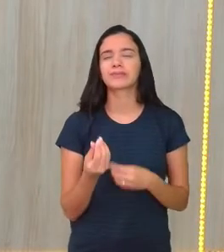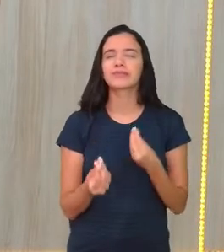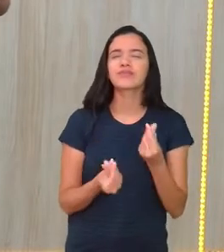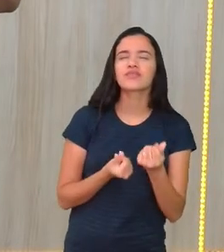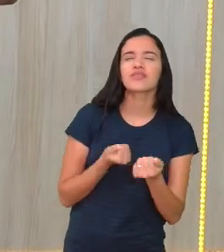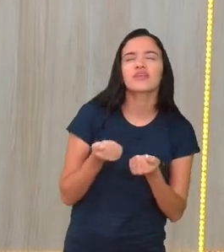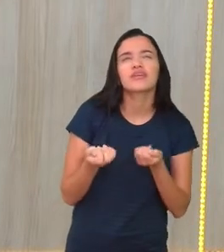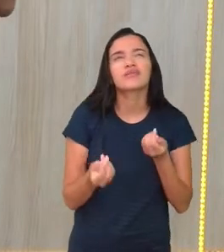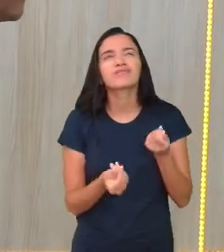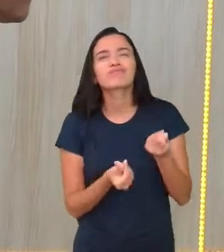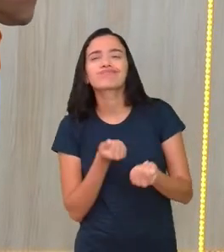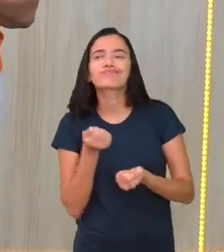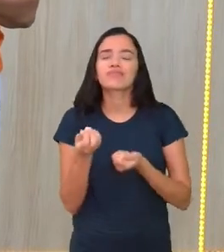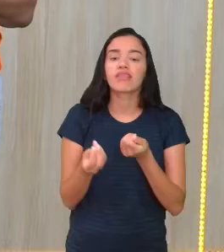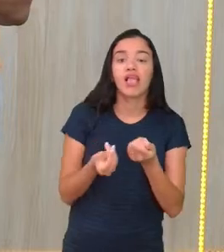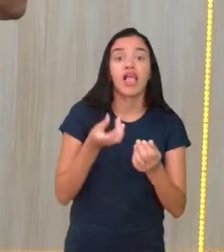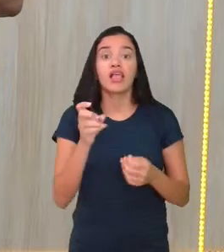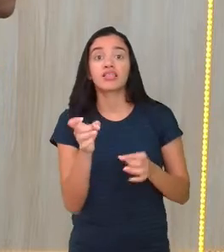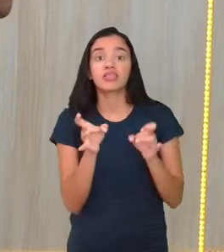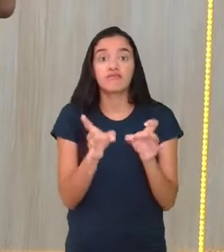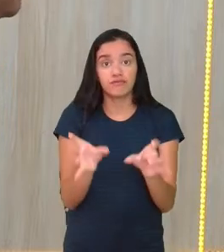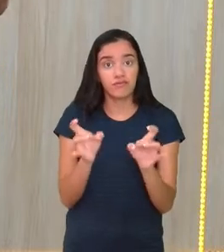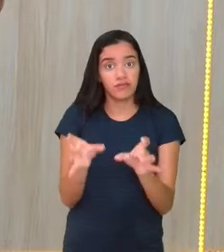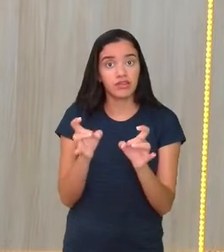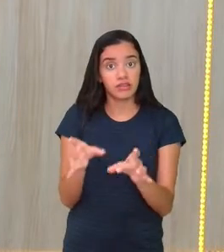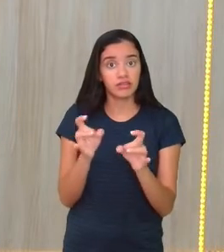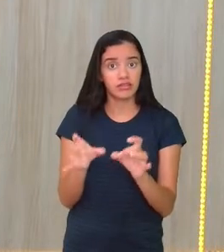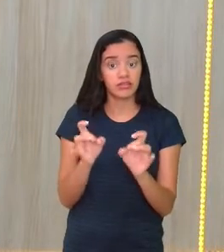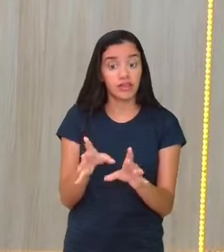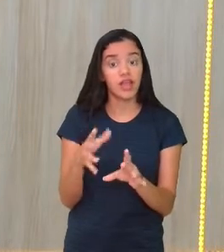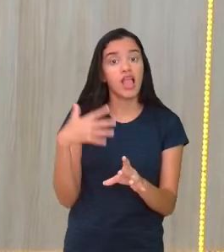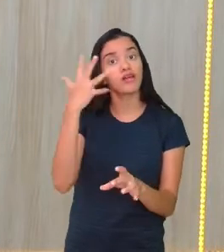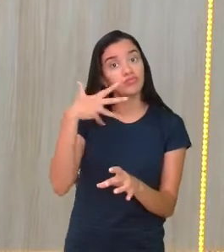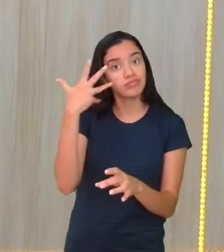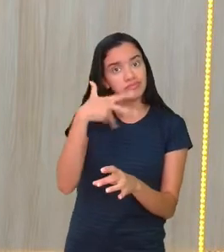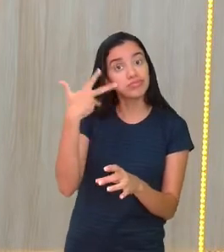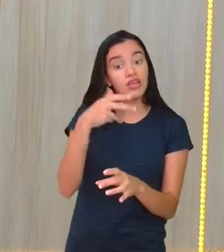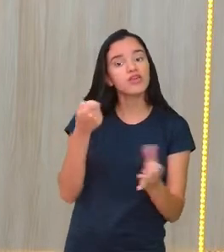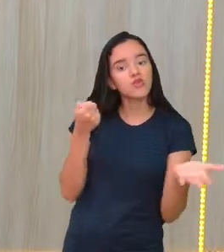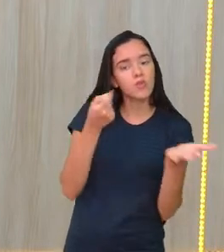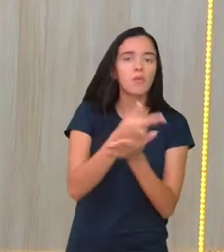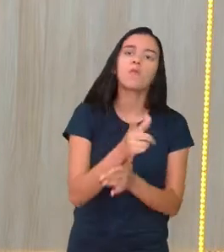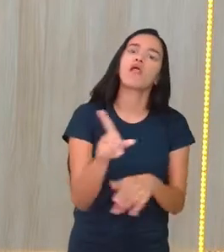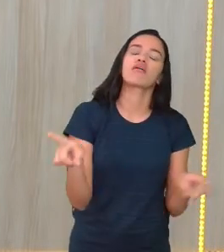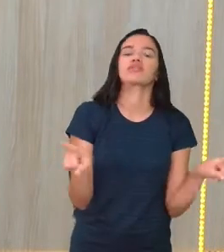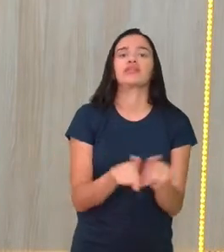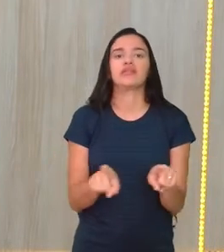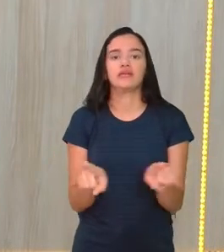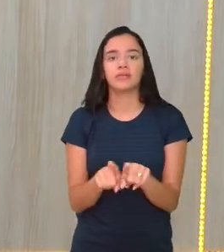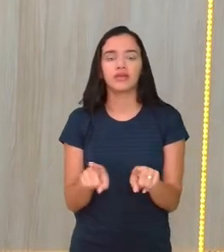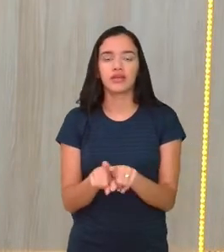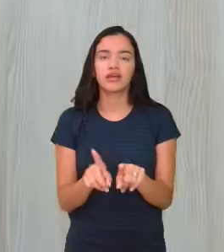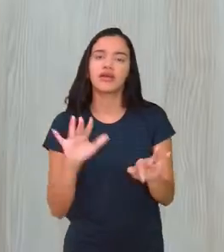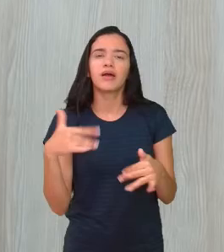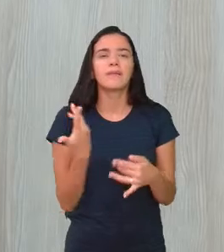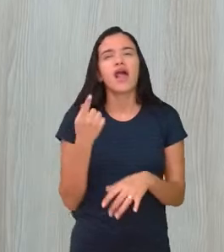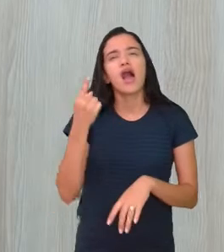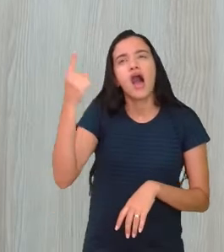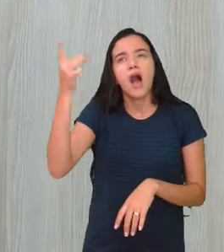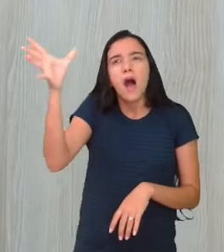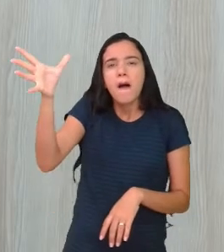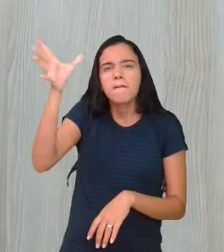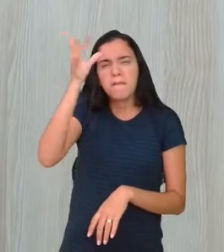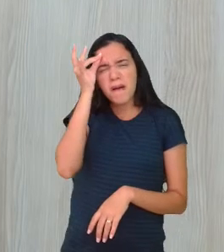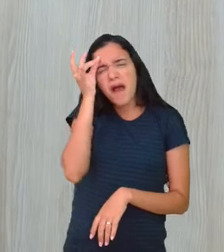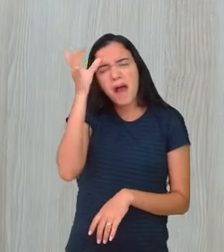de como é que eu diria, de comercialização. Né? Aquela música que é vendida e comprada. Aquela música que é feita para ficar na sua